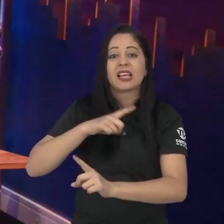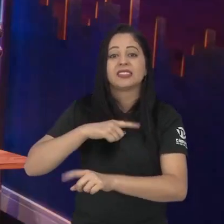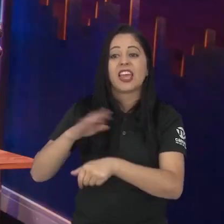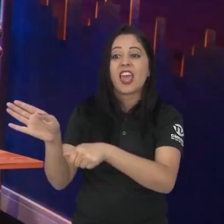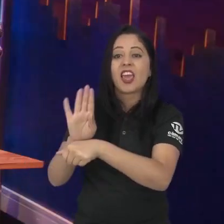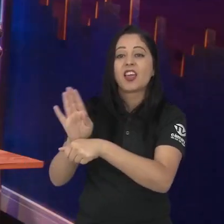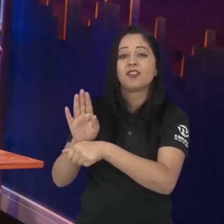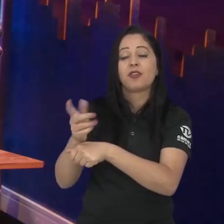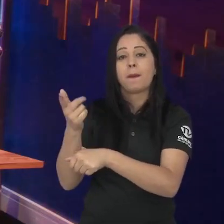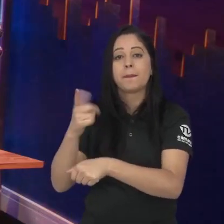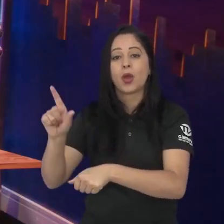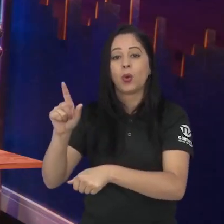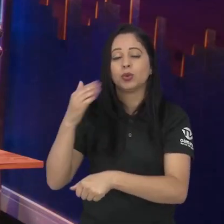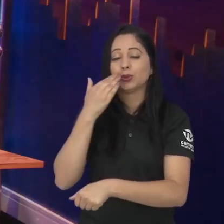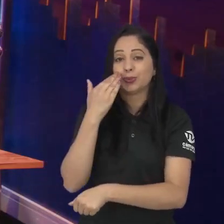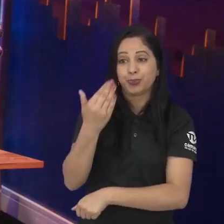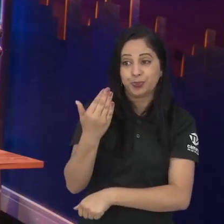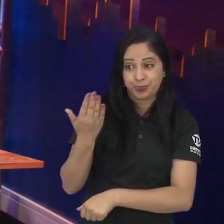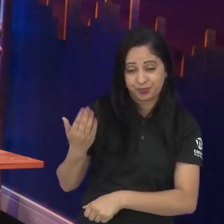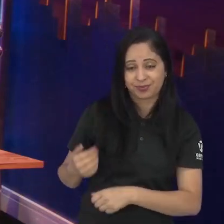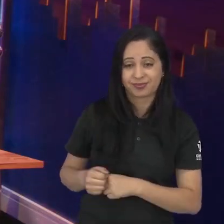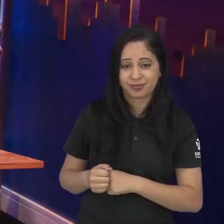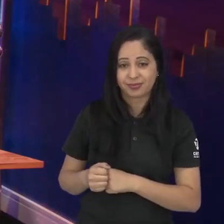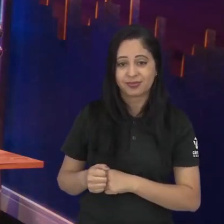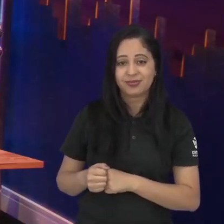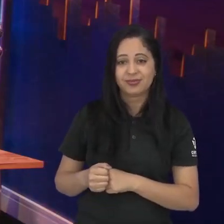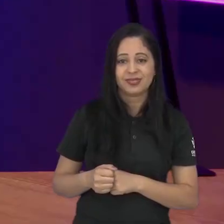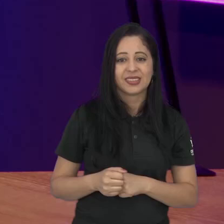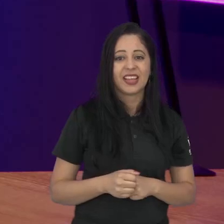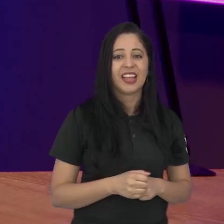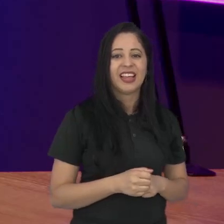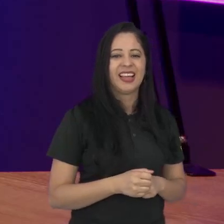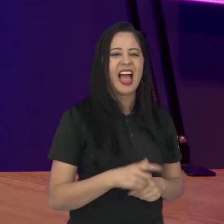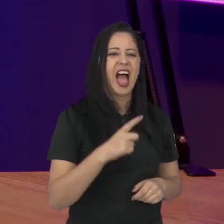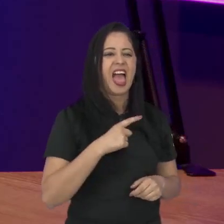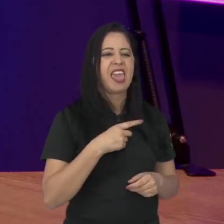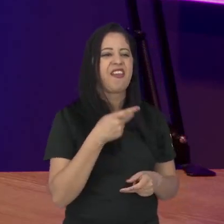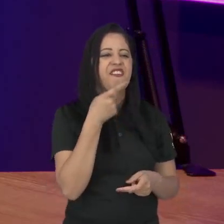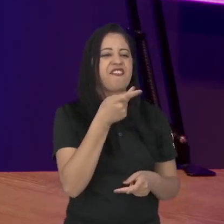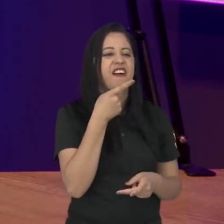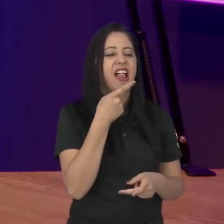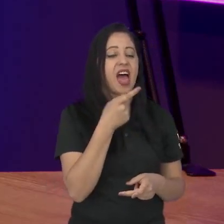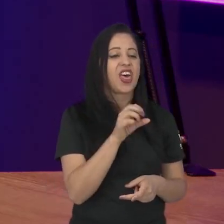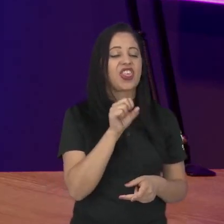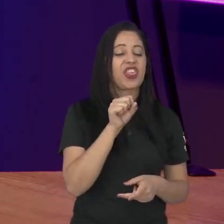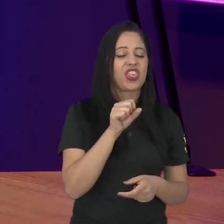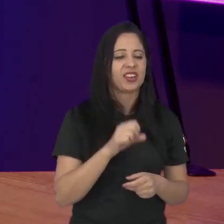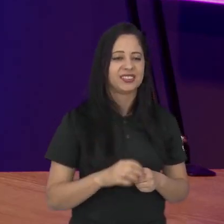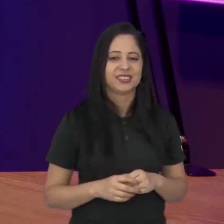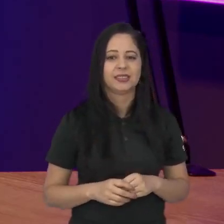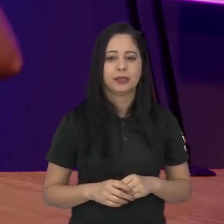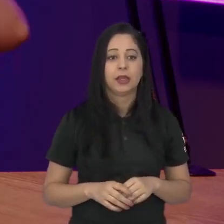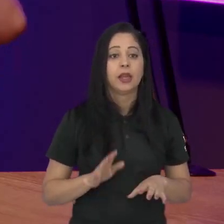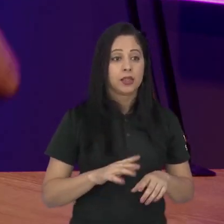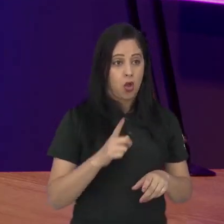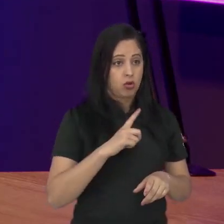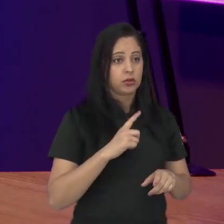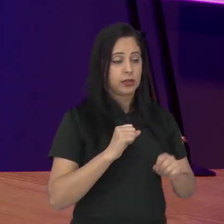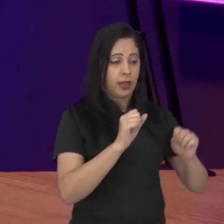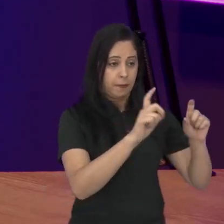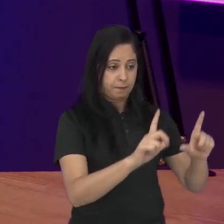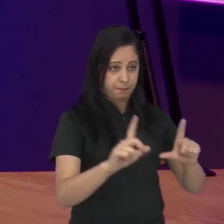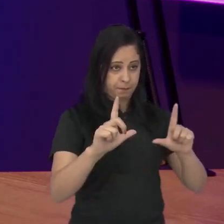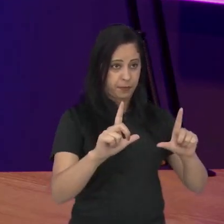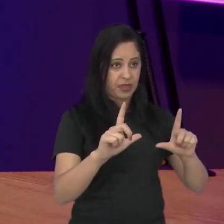Tooth. É aquela palavra que é igual with, que a gente tem que falar com...